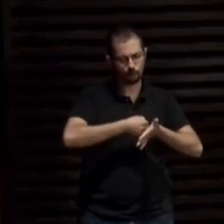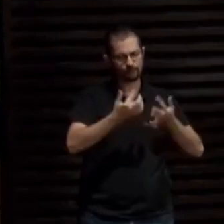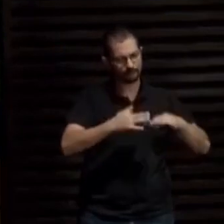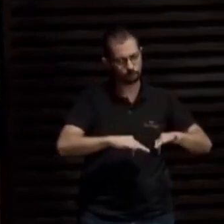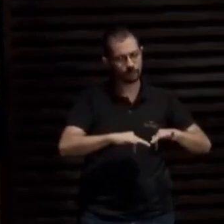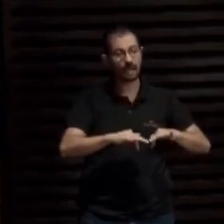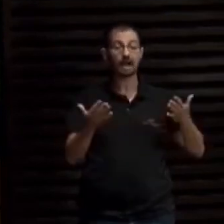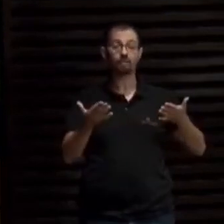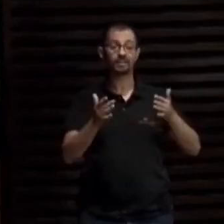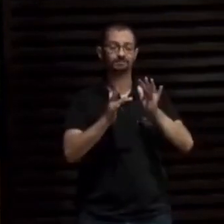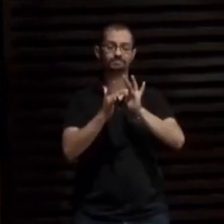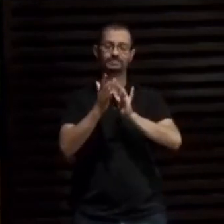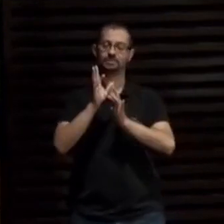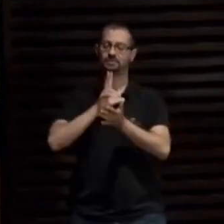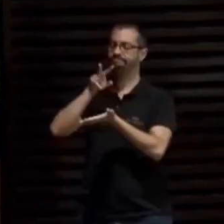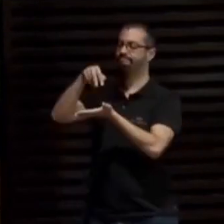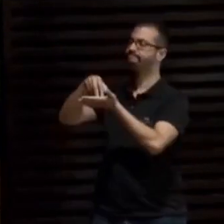Eu estou pronto.